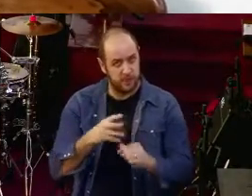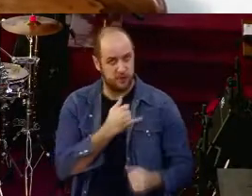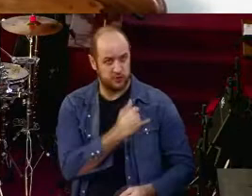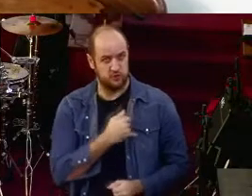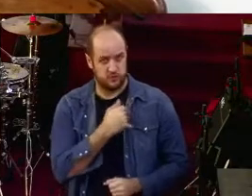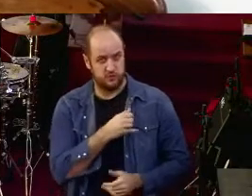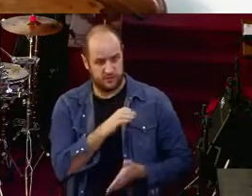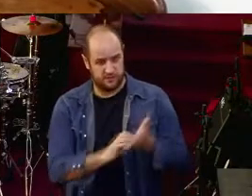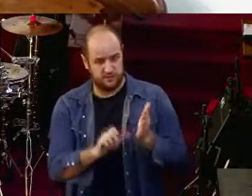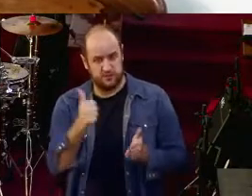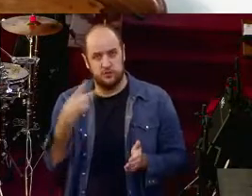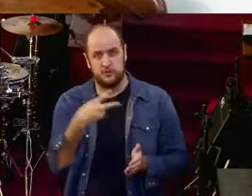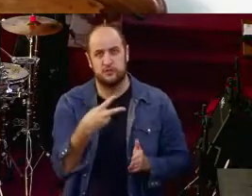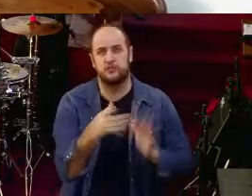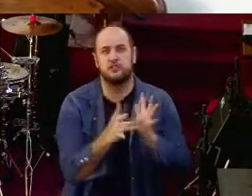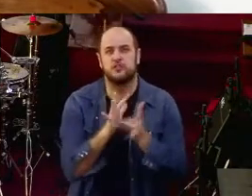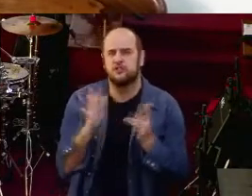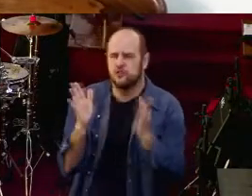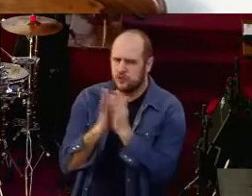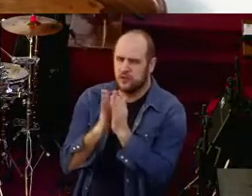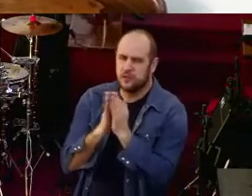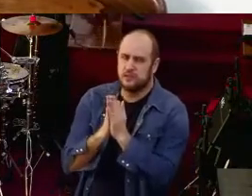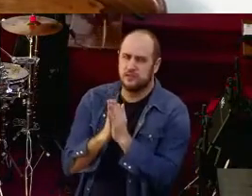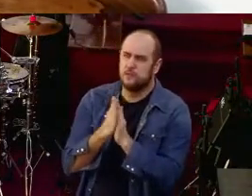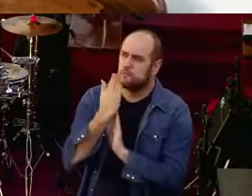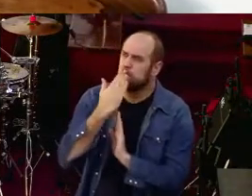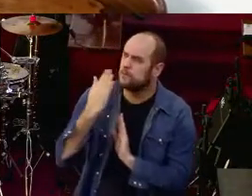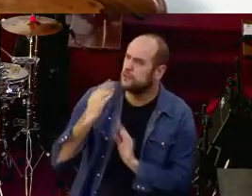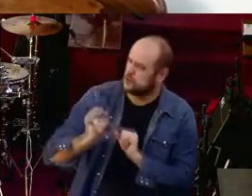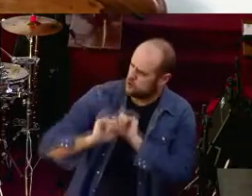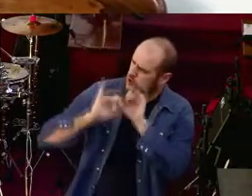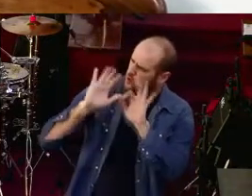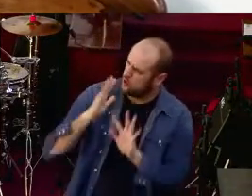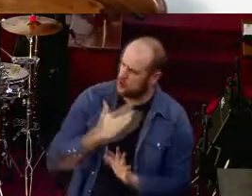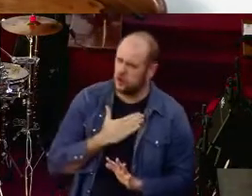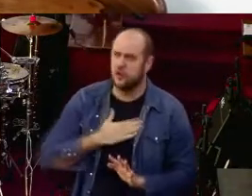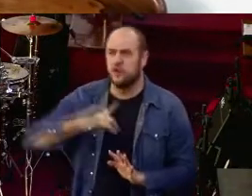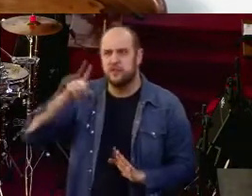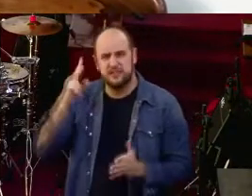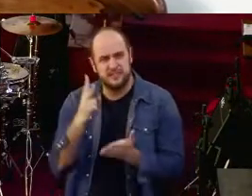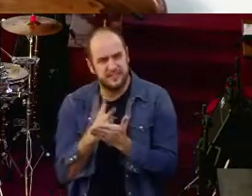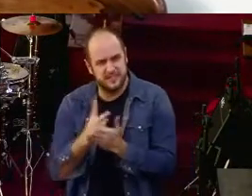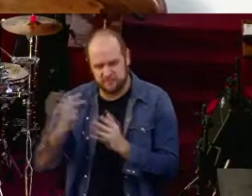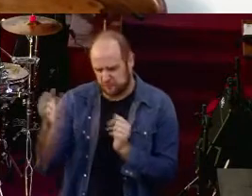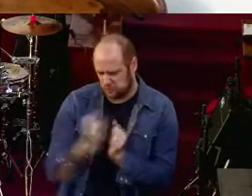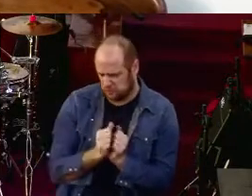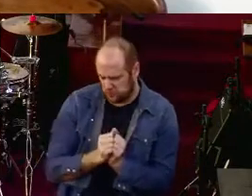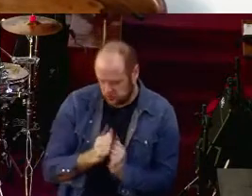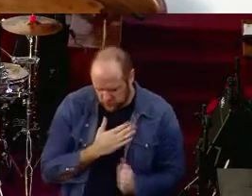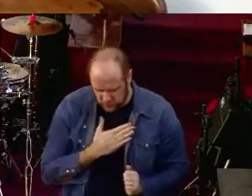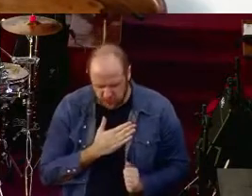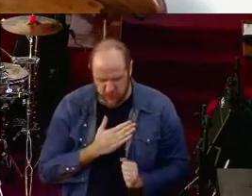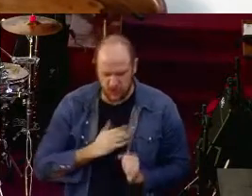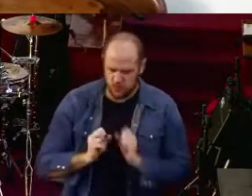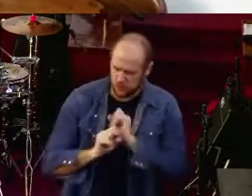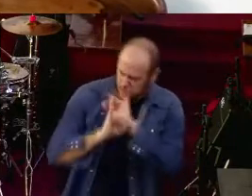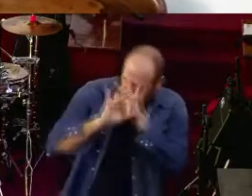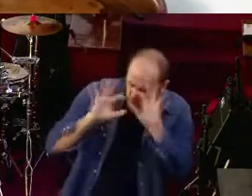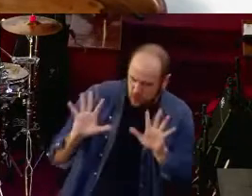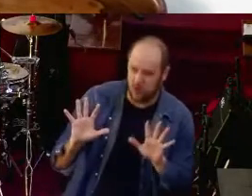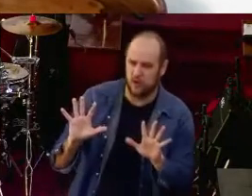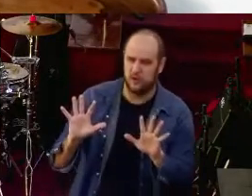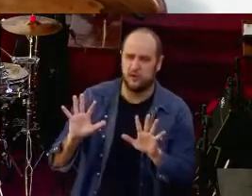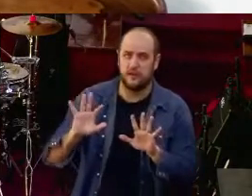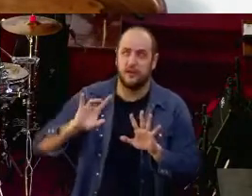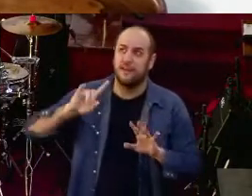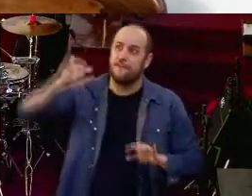está orando ao Pai, Pai, glorifica-me a mim, Tu que sempre estiveste comigo, glorifica-me a mim, e vem uma voz